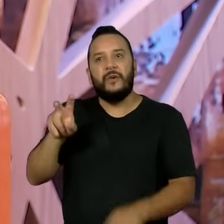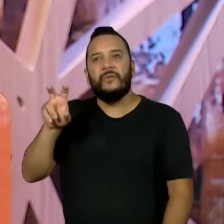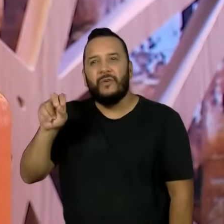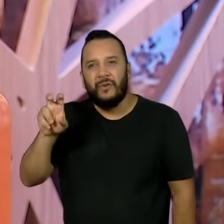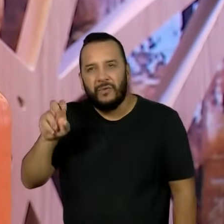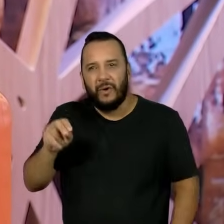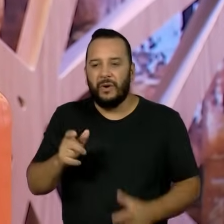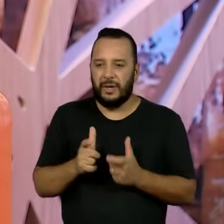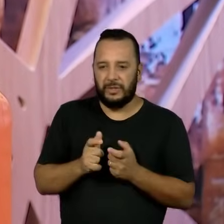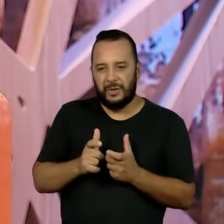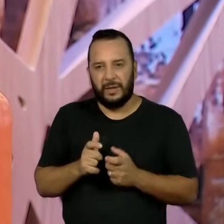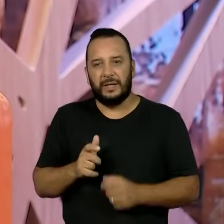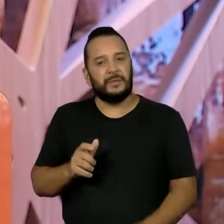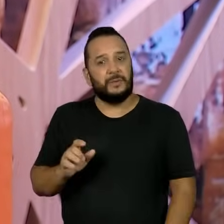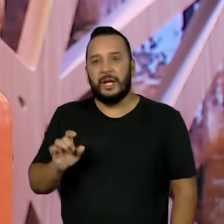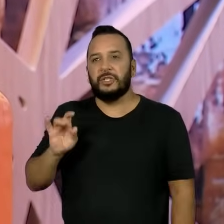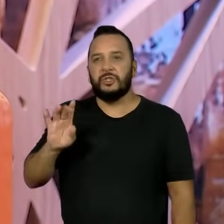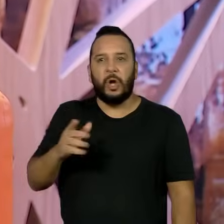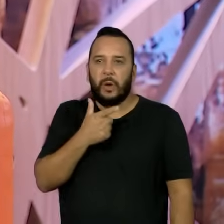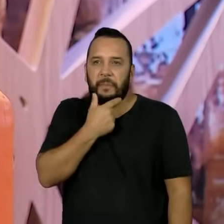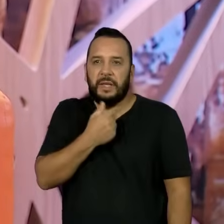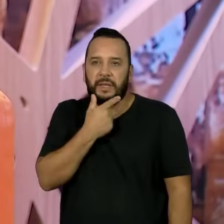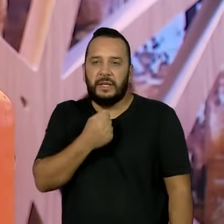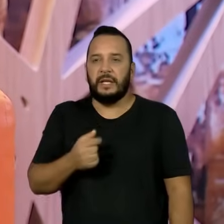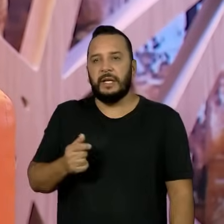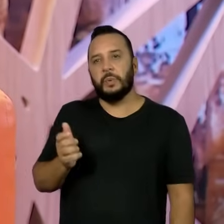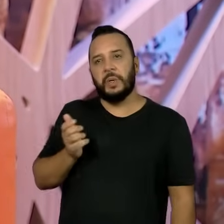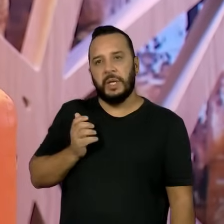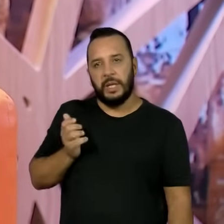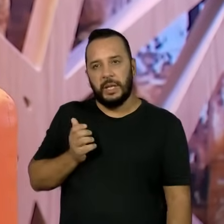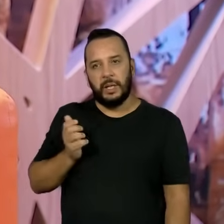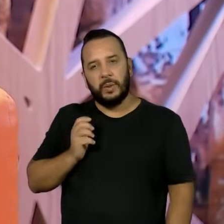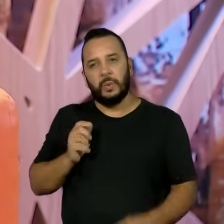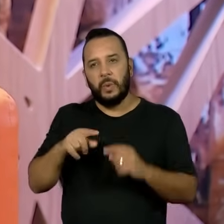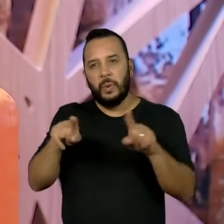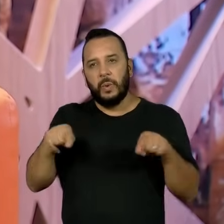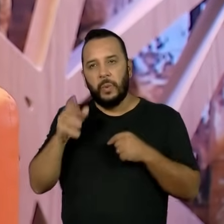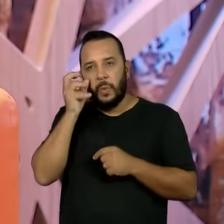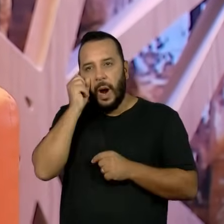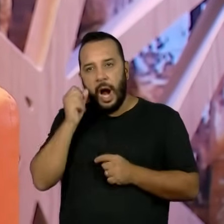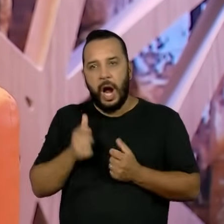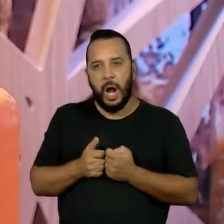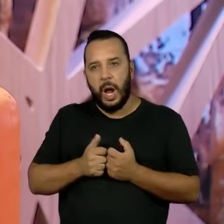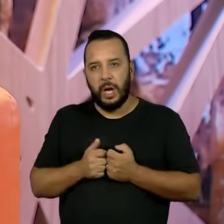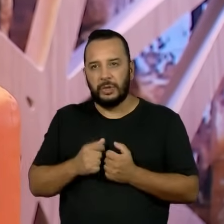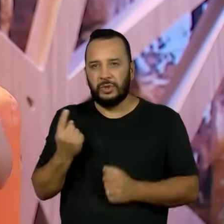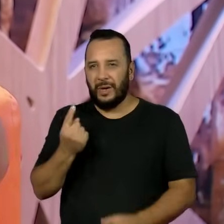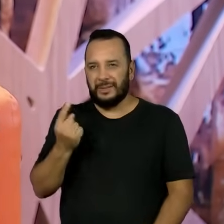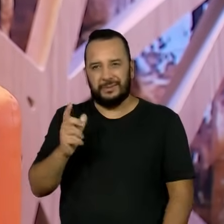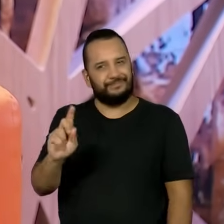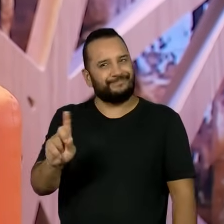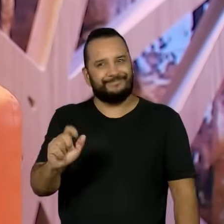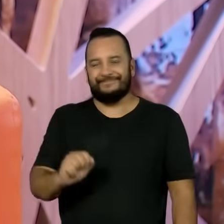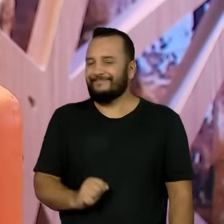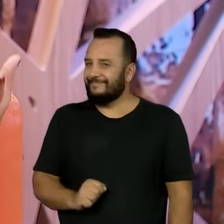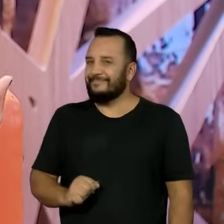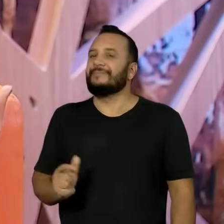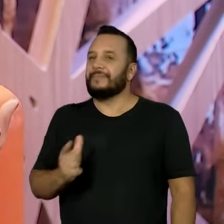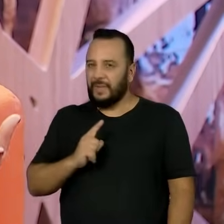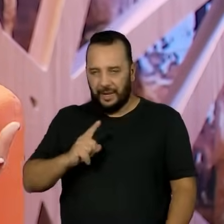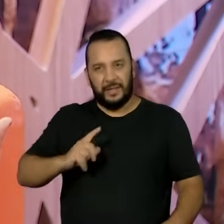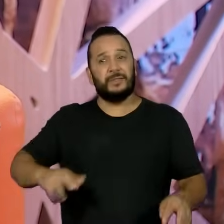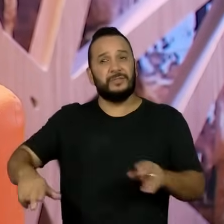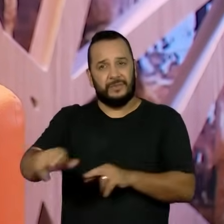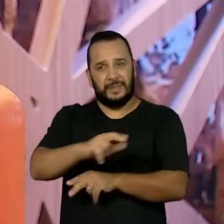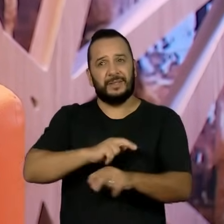só o consumidor rei, o menino de classe média que está no seu quarto jogando sozinho. Né? A gente tem uma diversidade